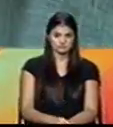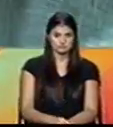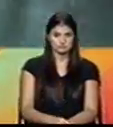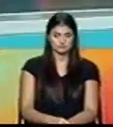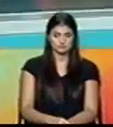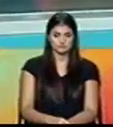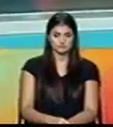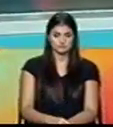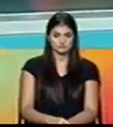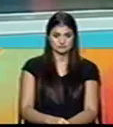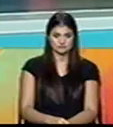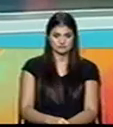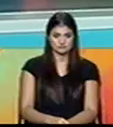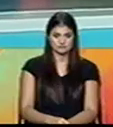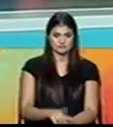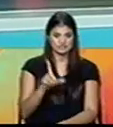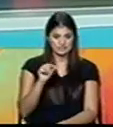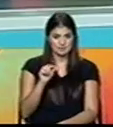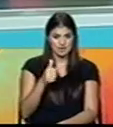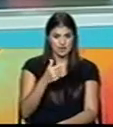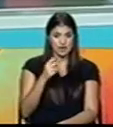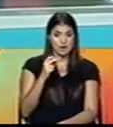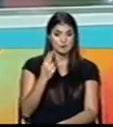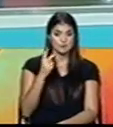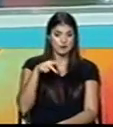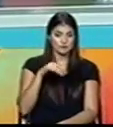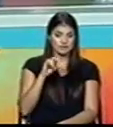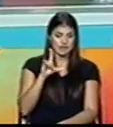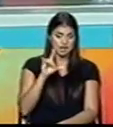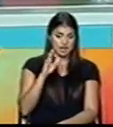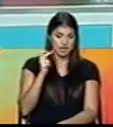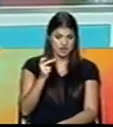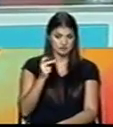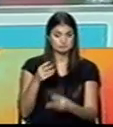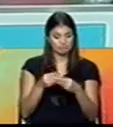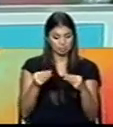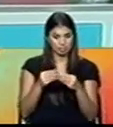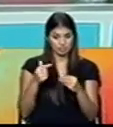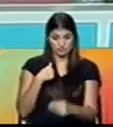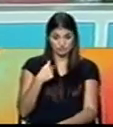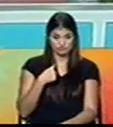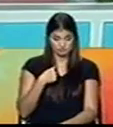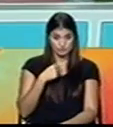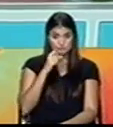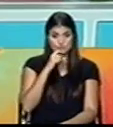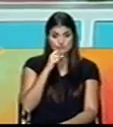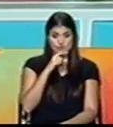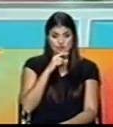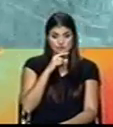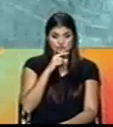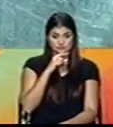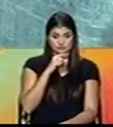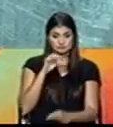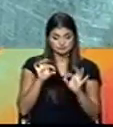Vamos pôr também a baunilha. Eu estou a usar pasta de baunilha. Podem usar também